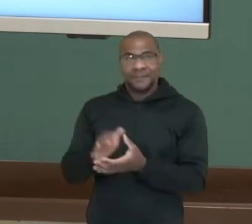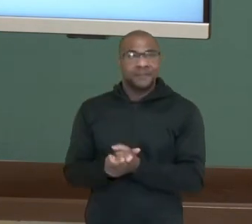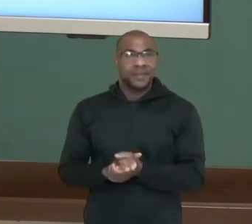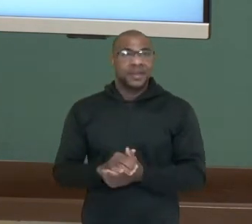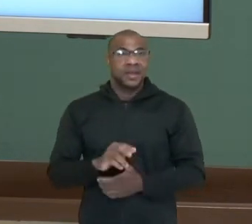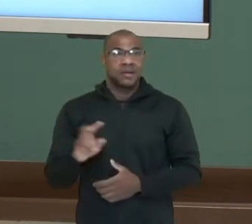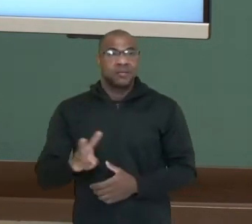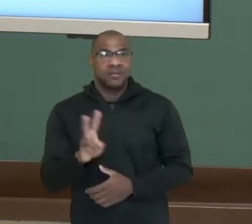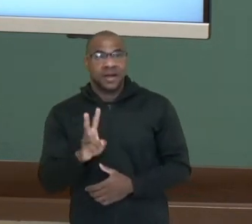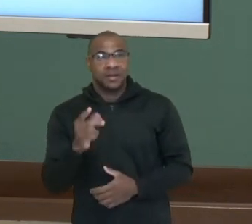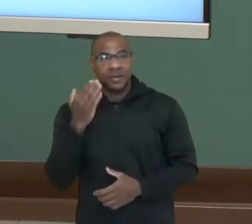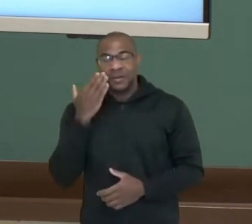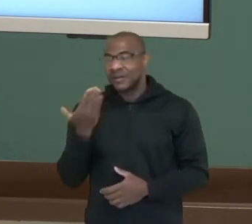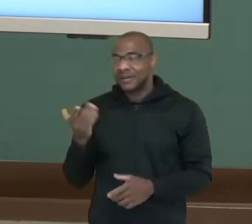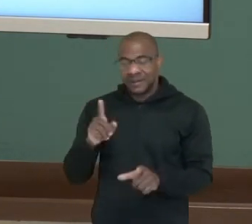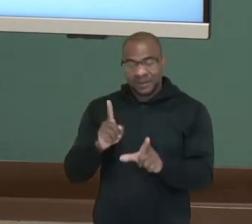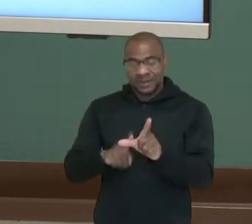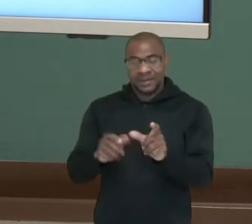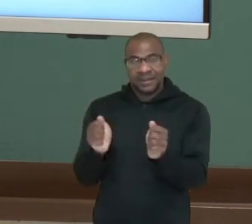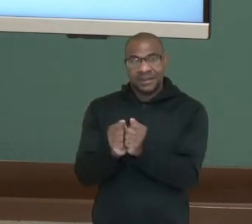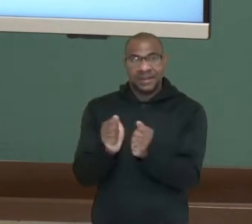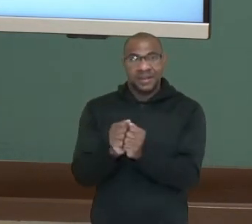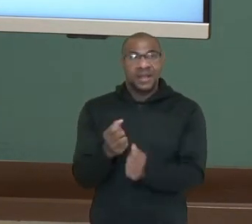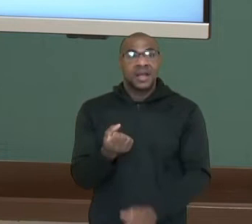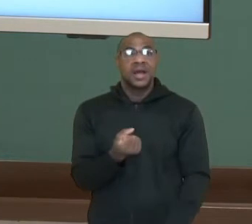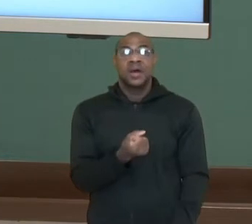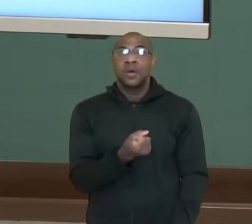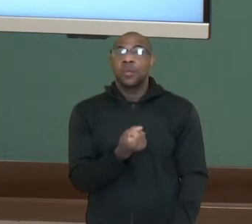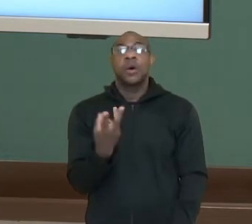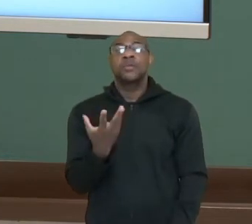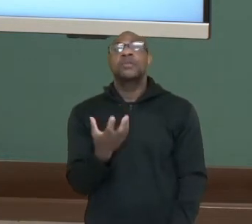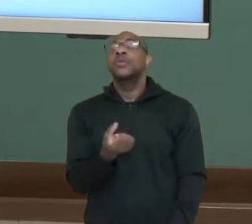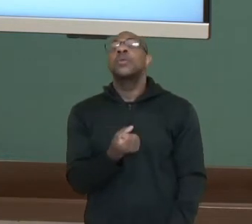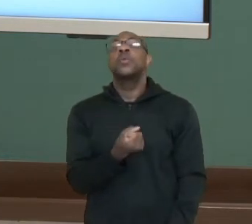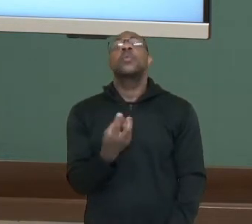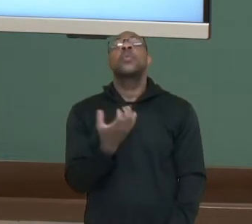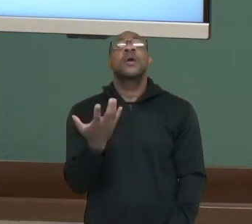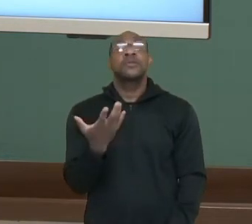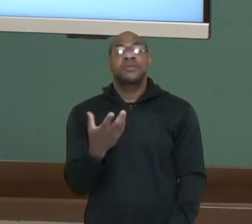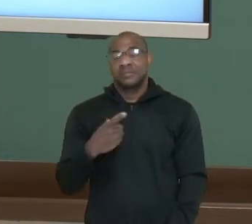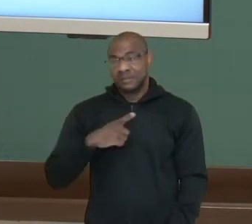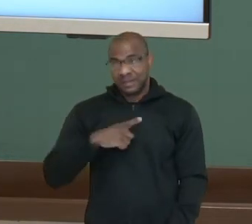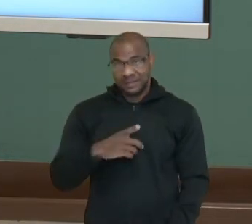que está na frente da letra significa quantas delas aparecem. Resumindo.